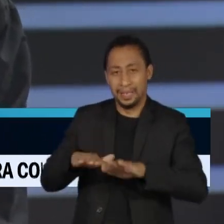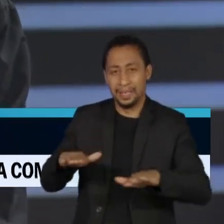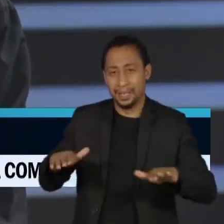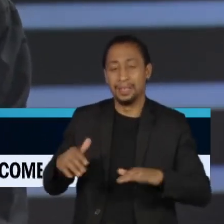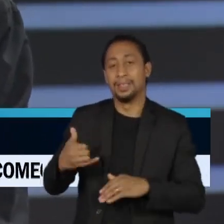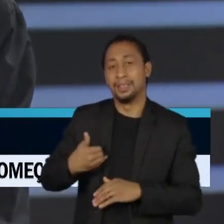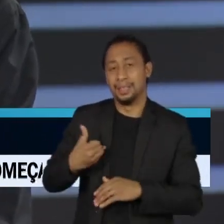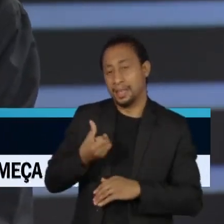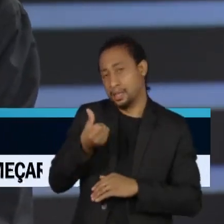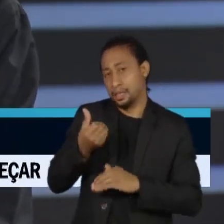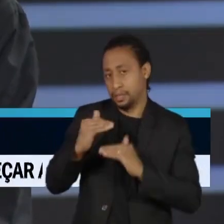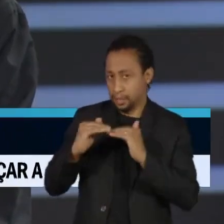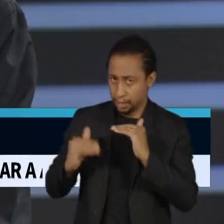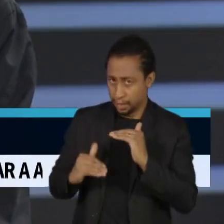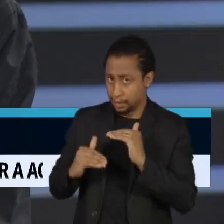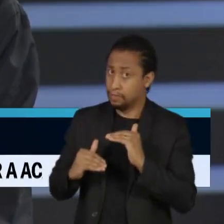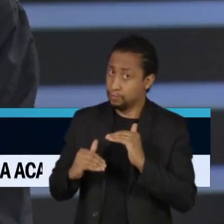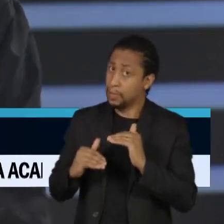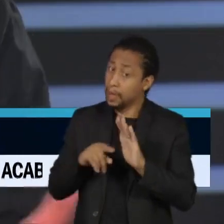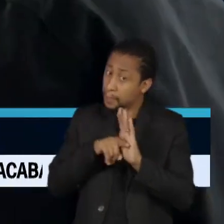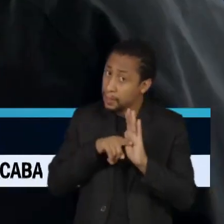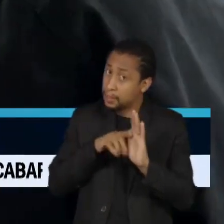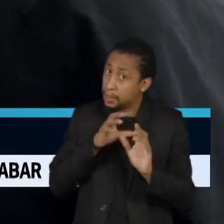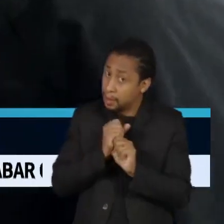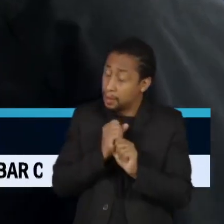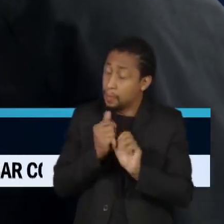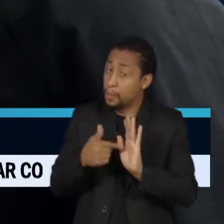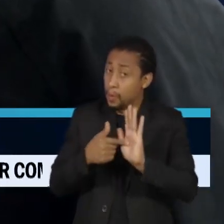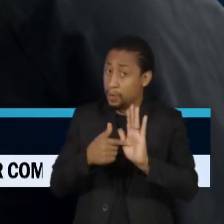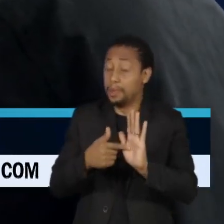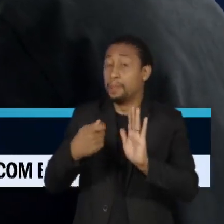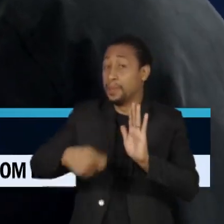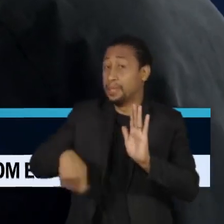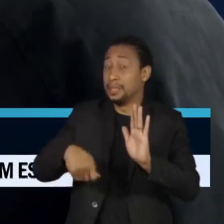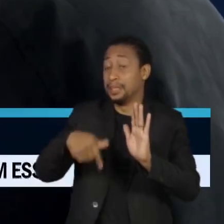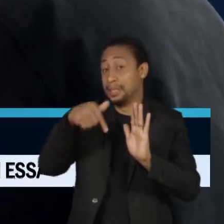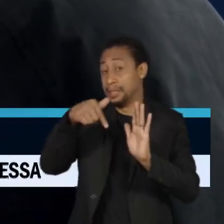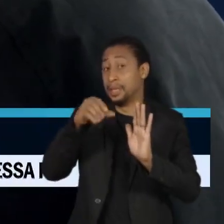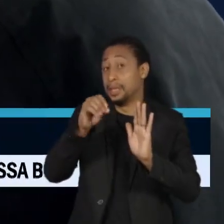que precisaria de mais R$ 70 bilhões por ano. É um dinheiro grande,